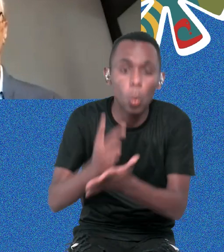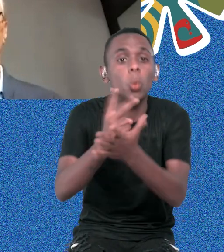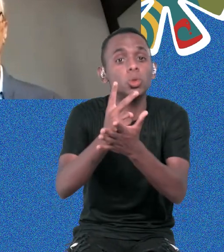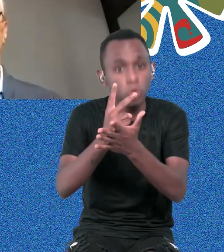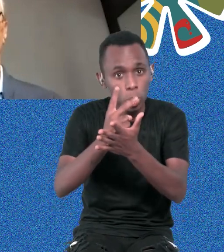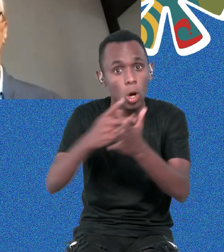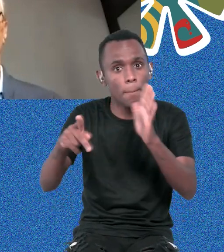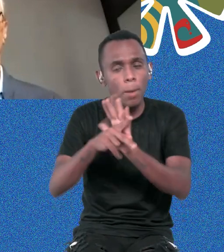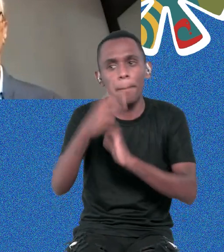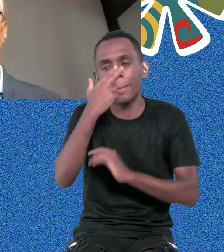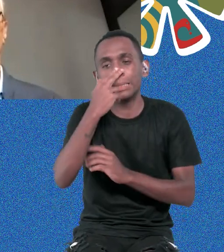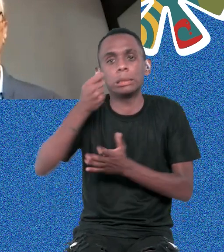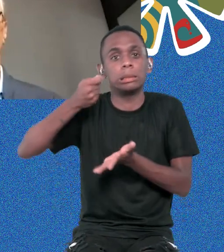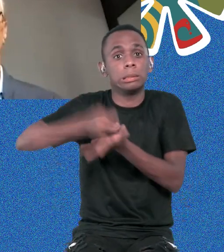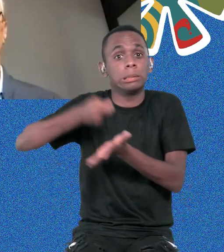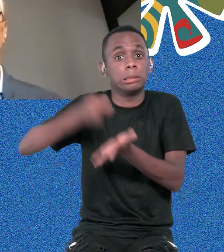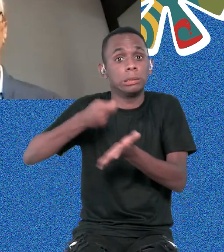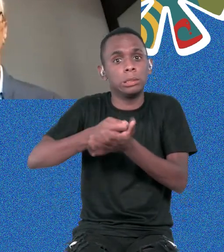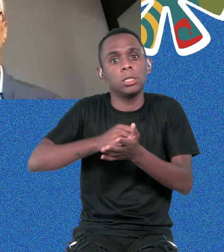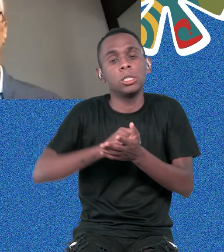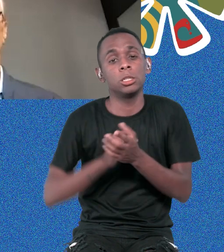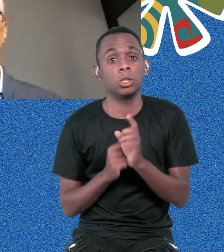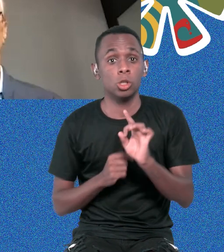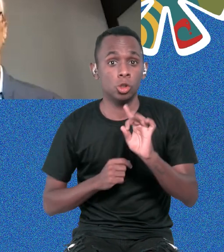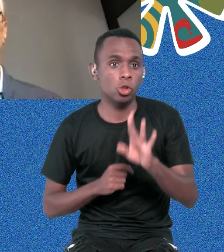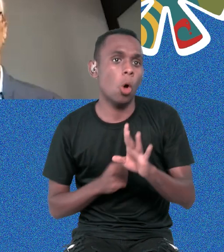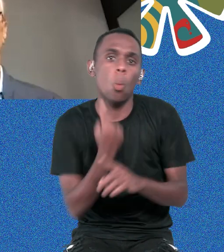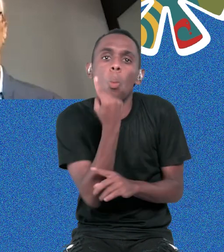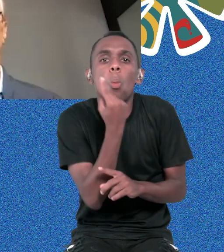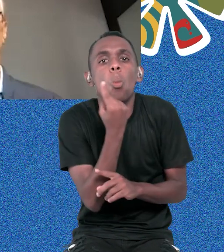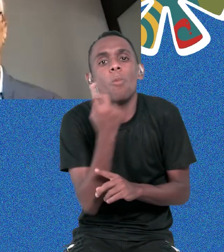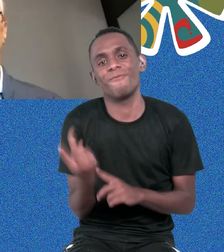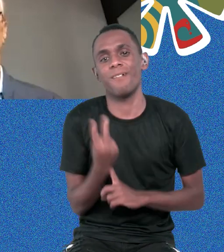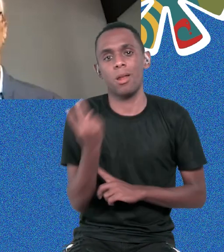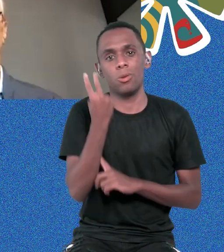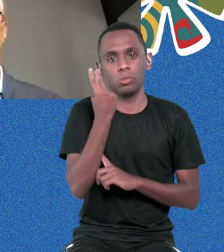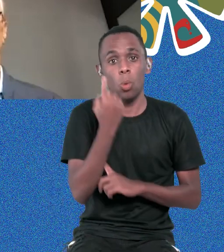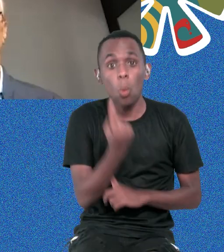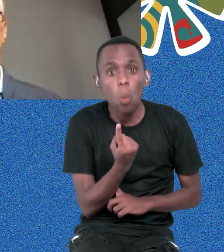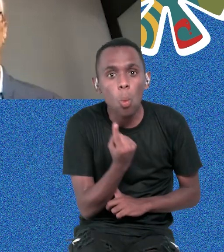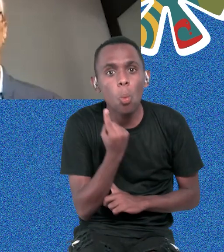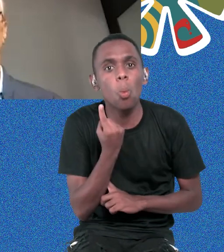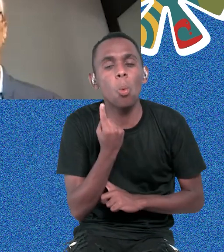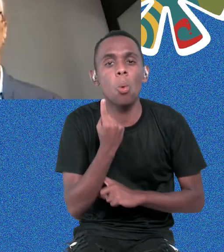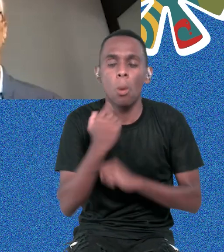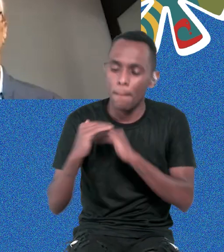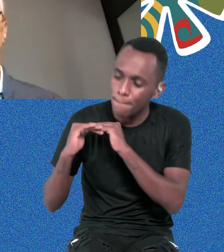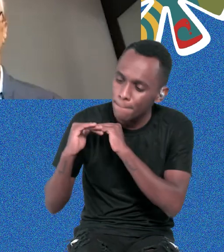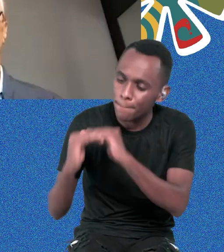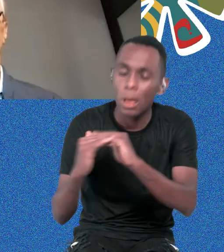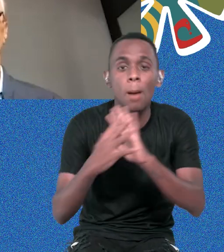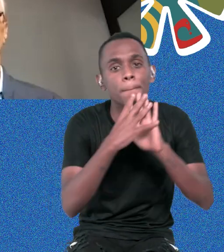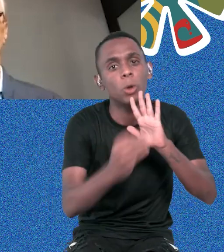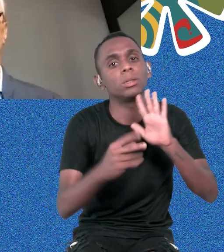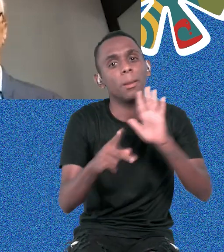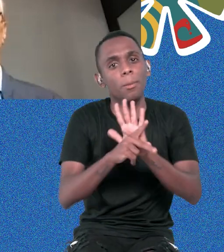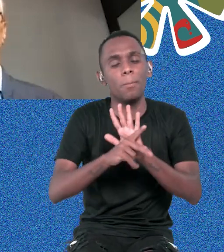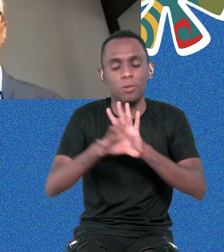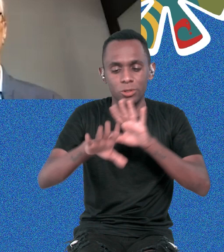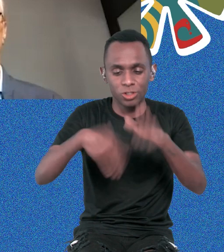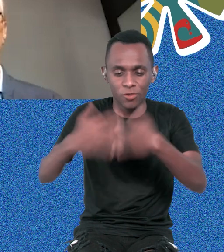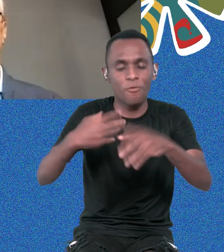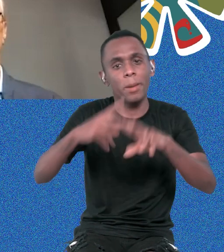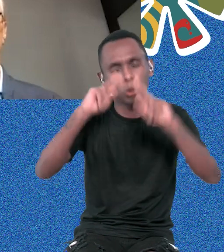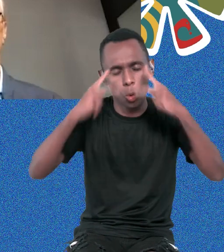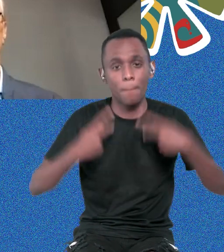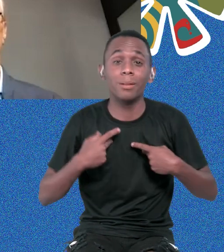persistência de um caráter dominador e de apenas um patrimônio, ou de apenas uma matriz cultural de